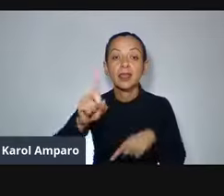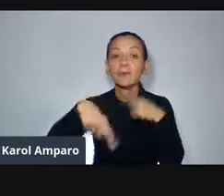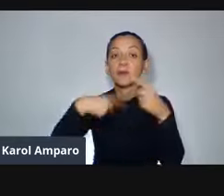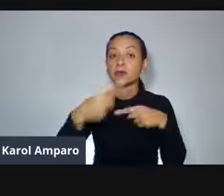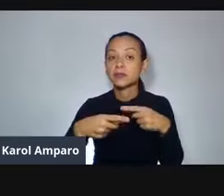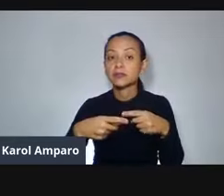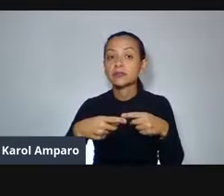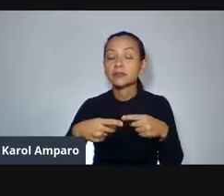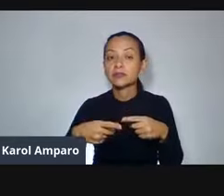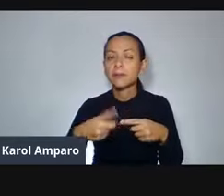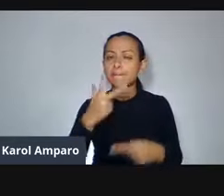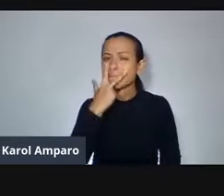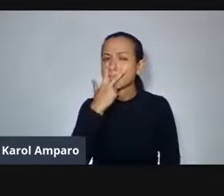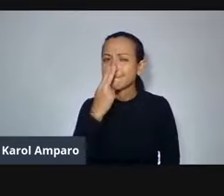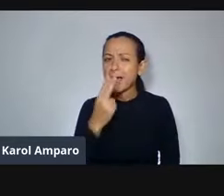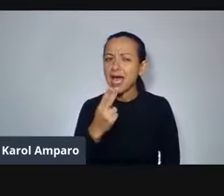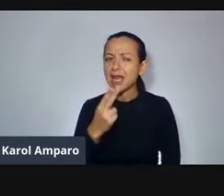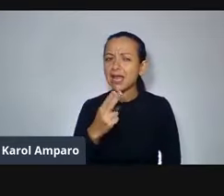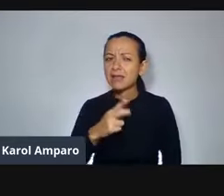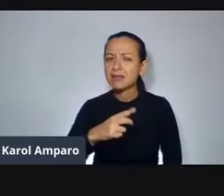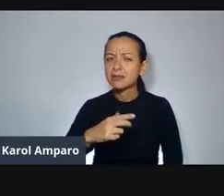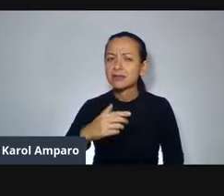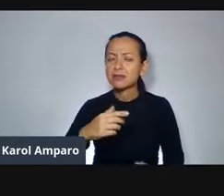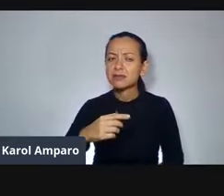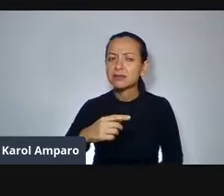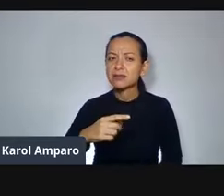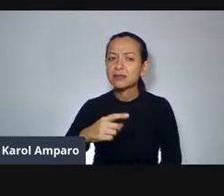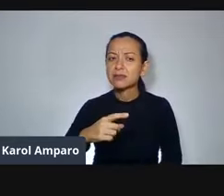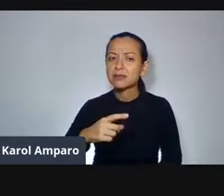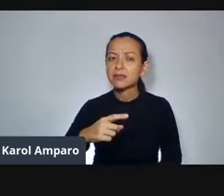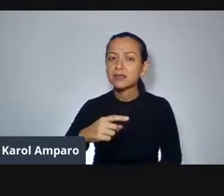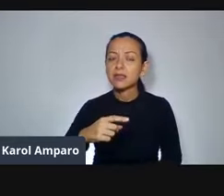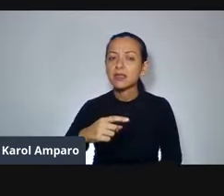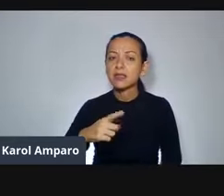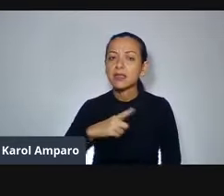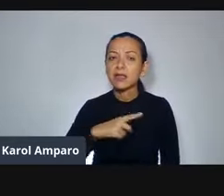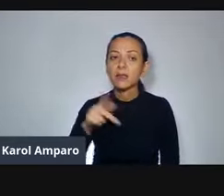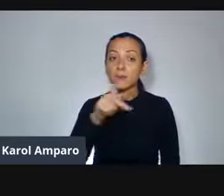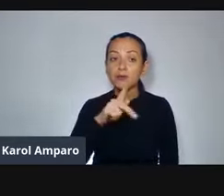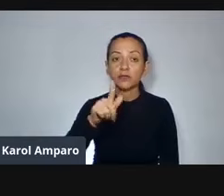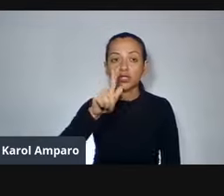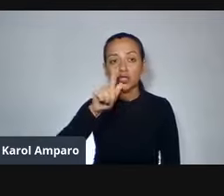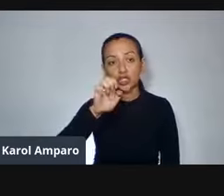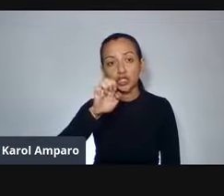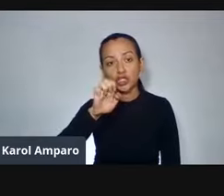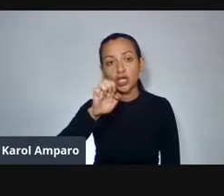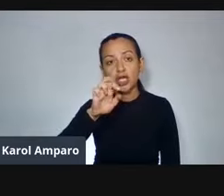Depois, se eu não me engano, na sequência, é o mestre Geraldinho,